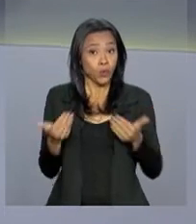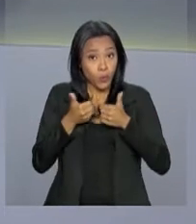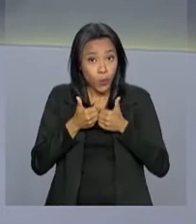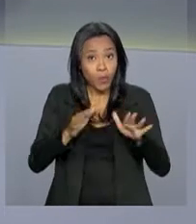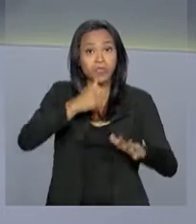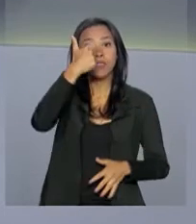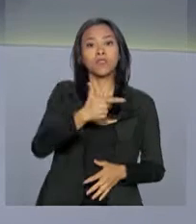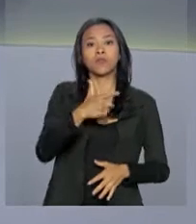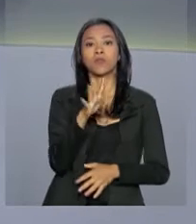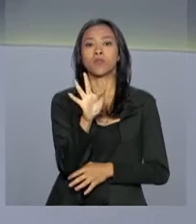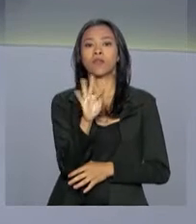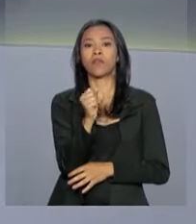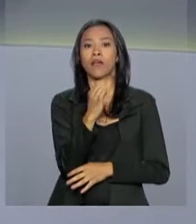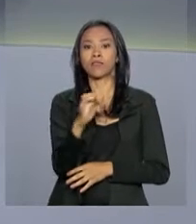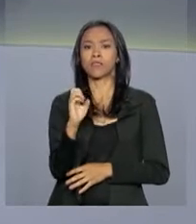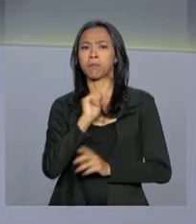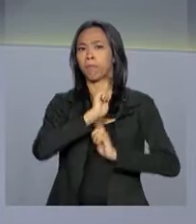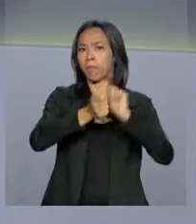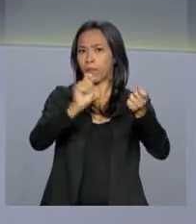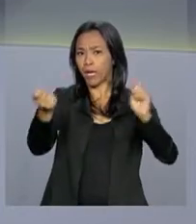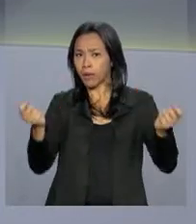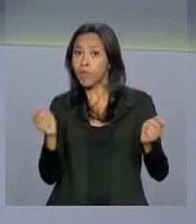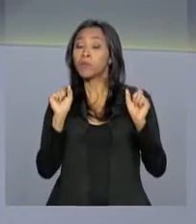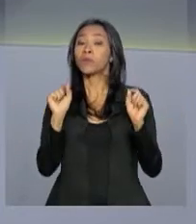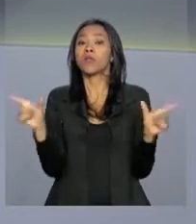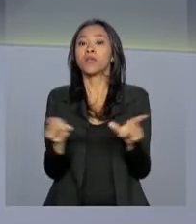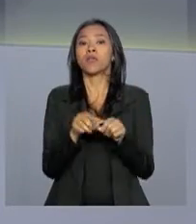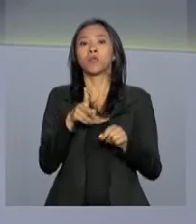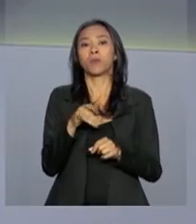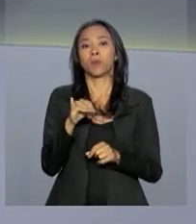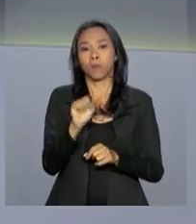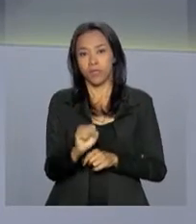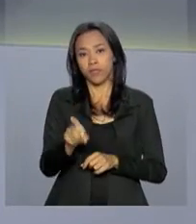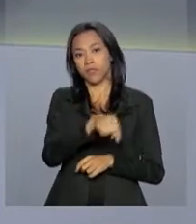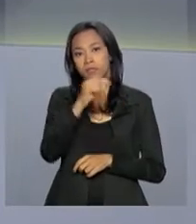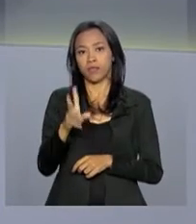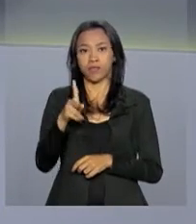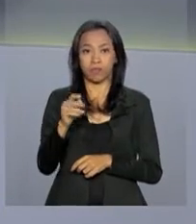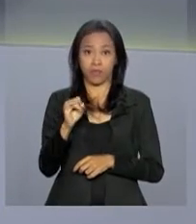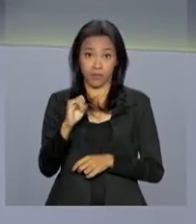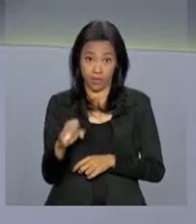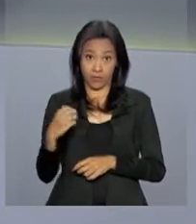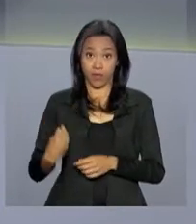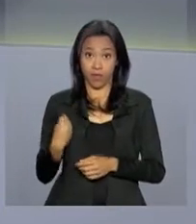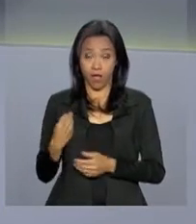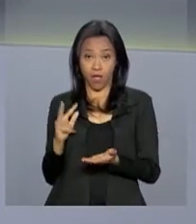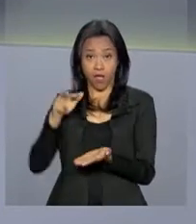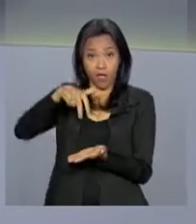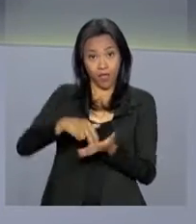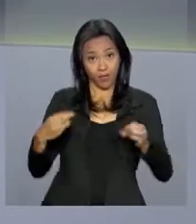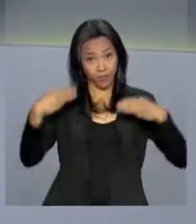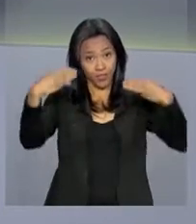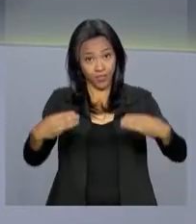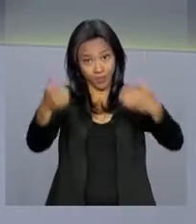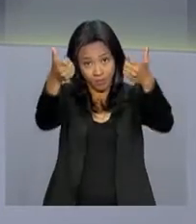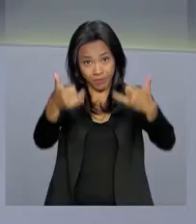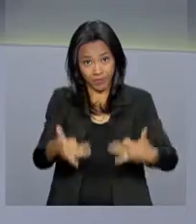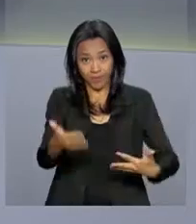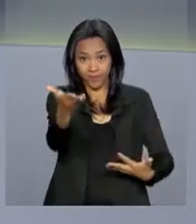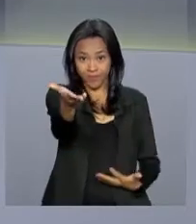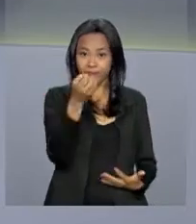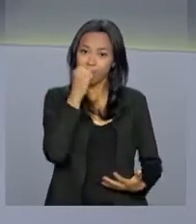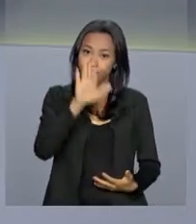pagamento de cotas do pis pasep o repórter nem pereira está no ministério do planejamento de lá atrás os detalhes pra gente o enem boa tarde pra